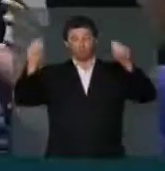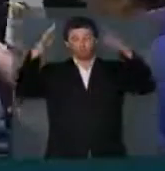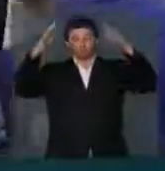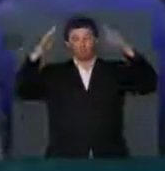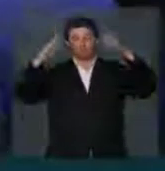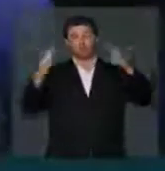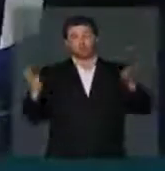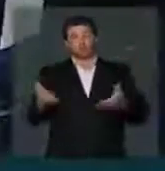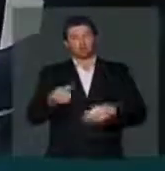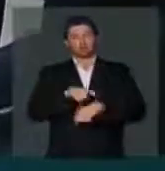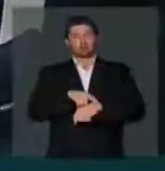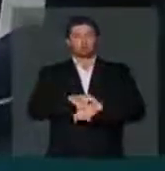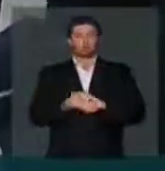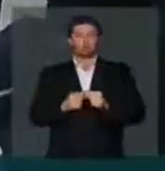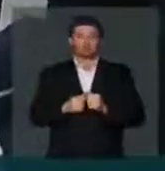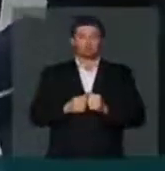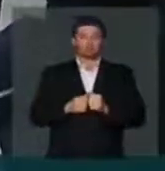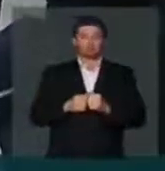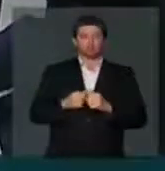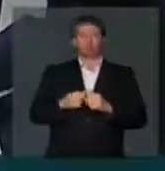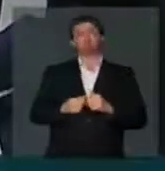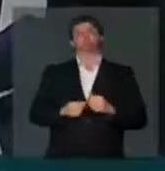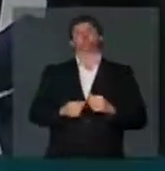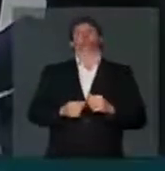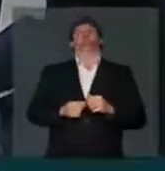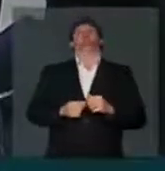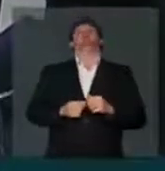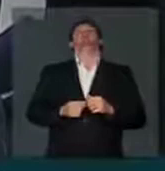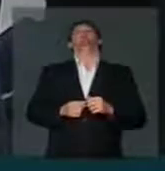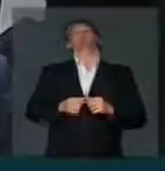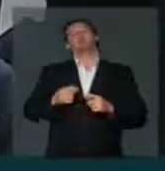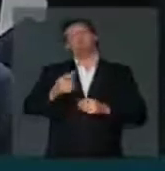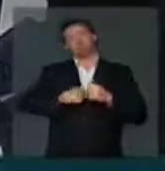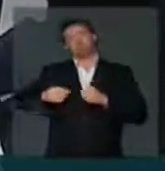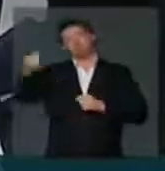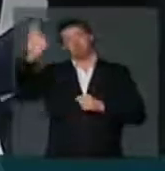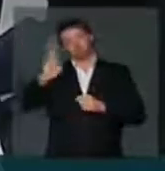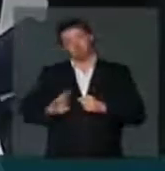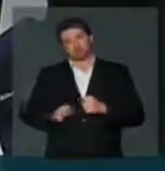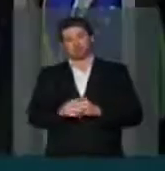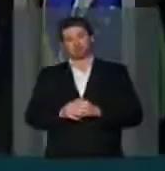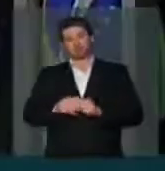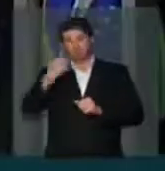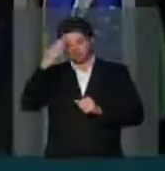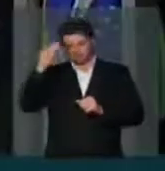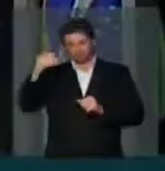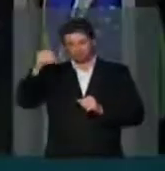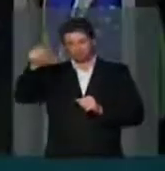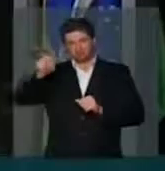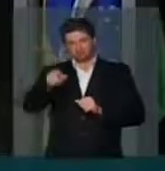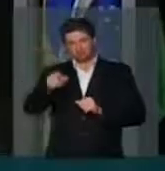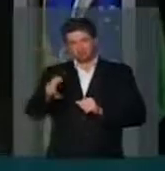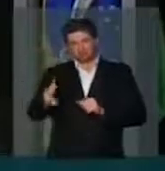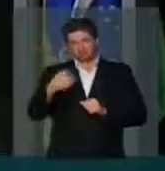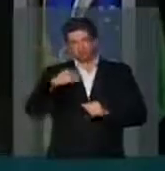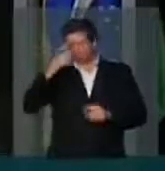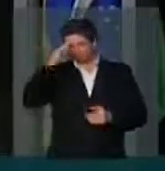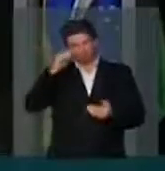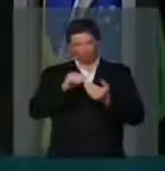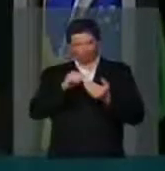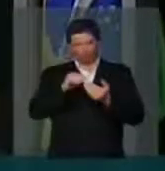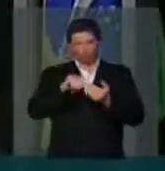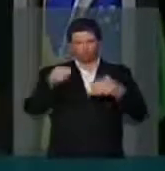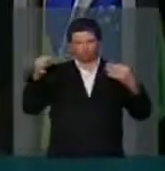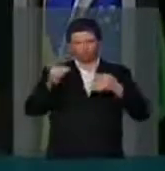atual momento da quadra política e econômica do governo brasileiro. Muito obrigado, deputado Marques. Concordo plenamente com as palavras de